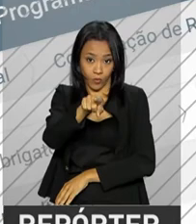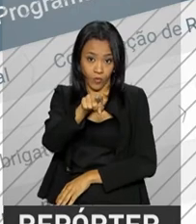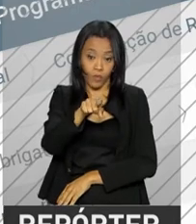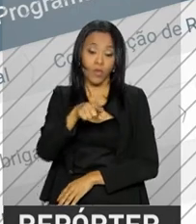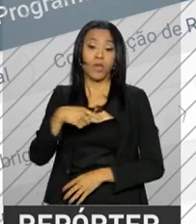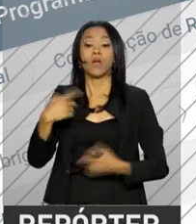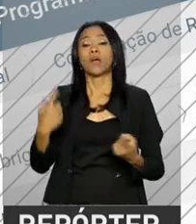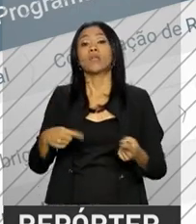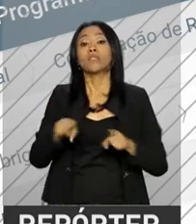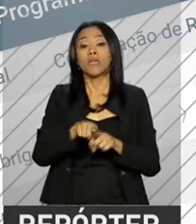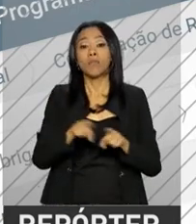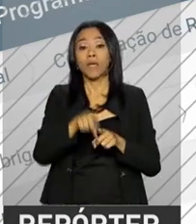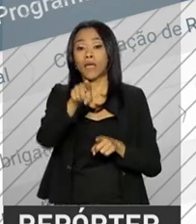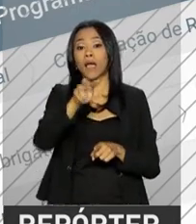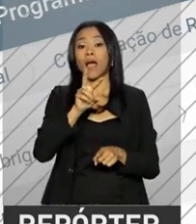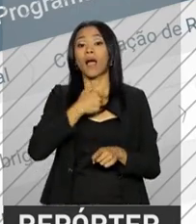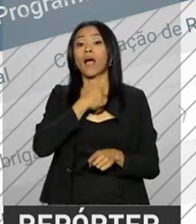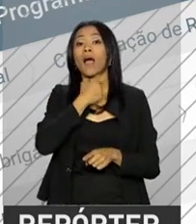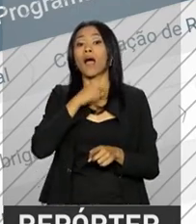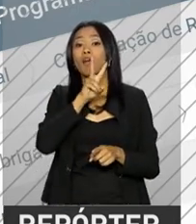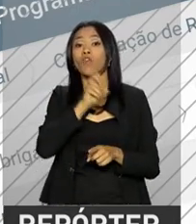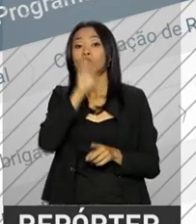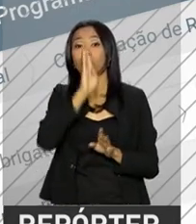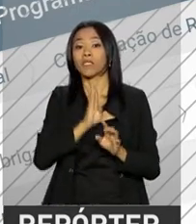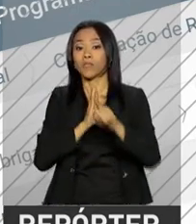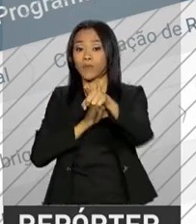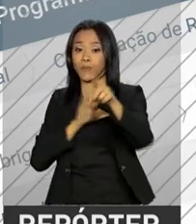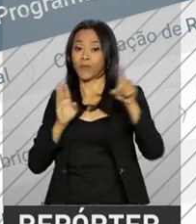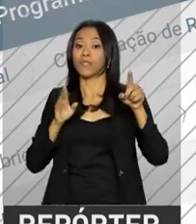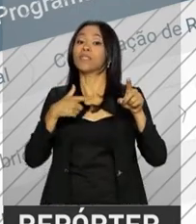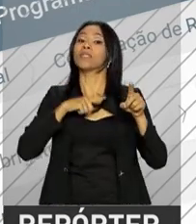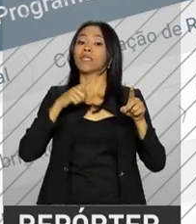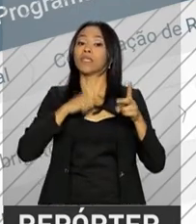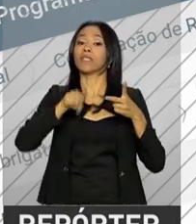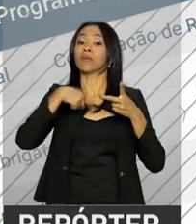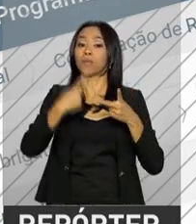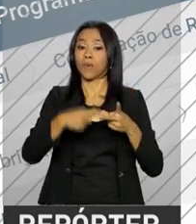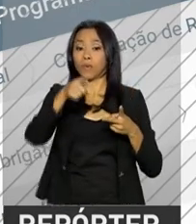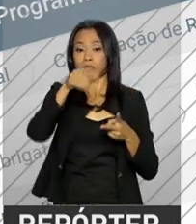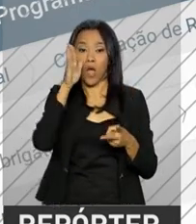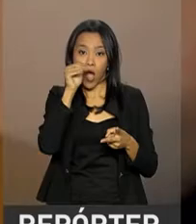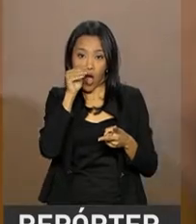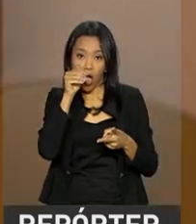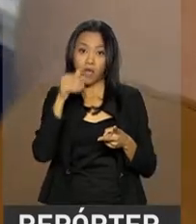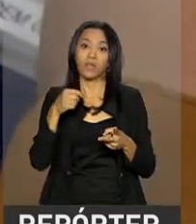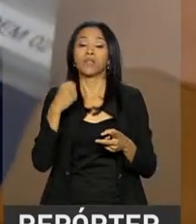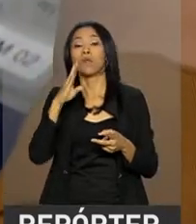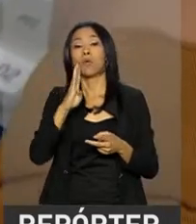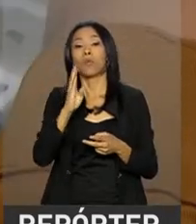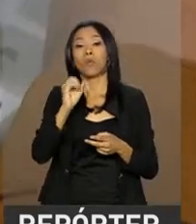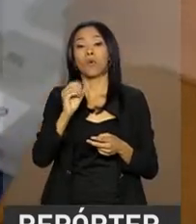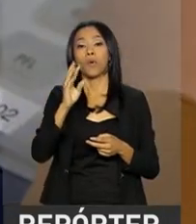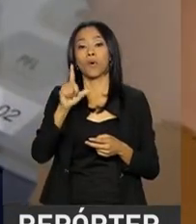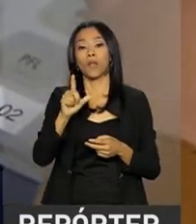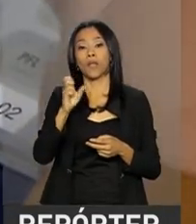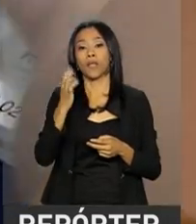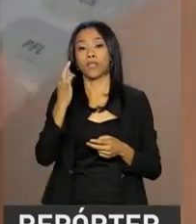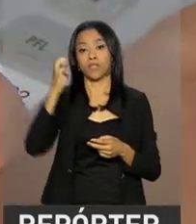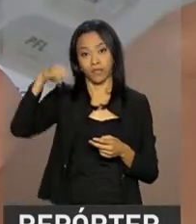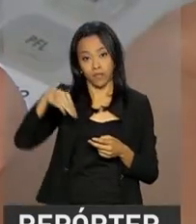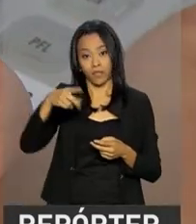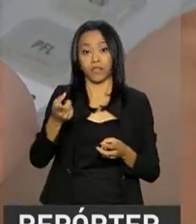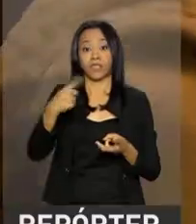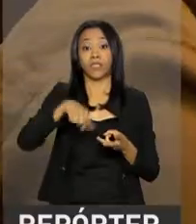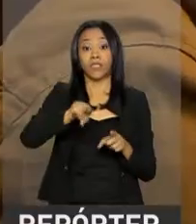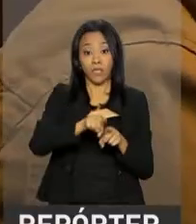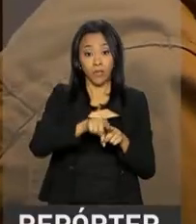programa a voz do brasil é o mais acessado seguido pelo boletim é notícia ea produção do material da rede nacional